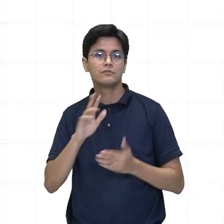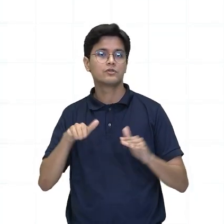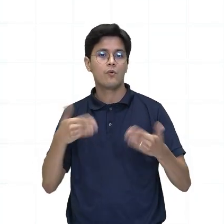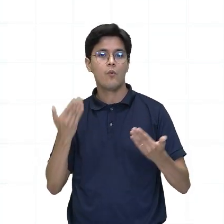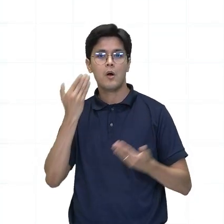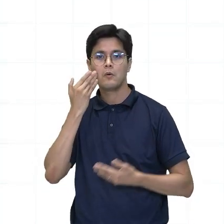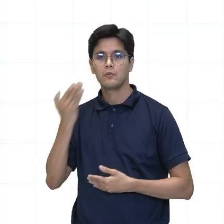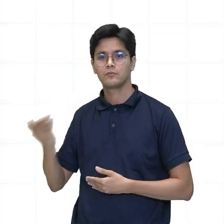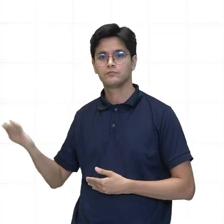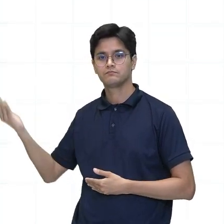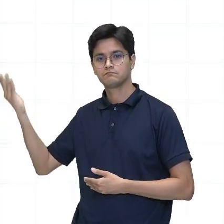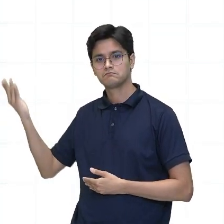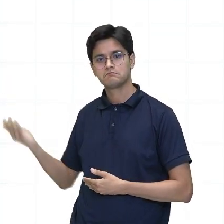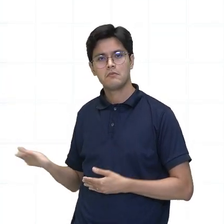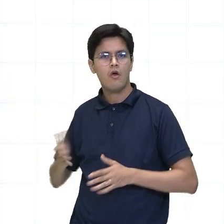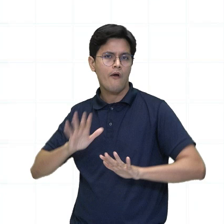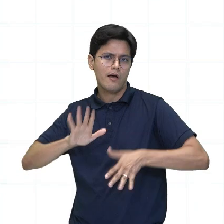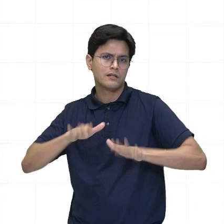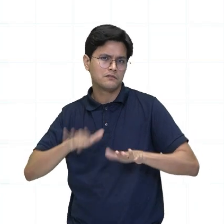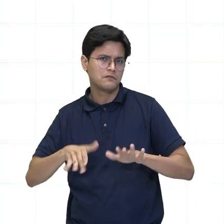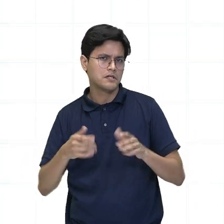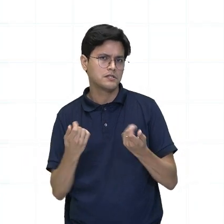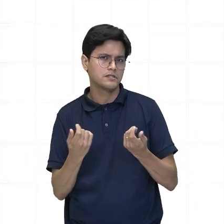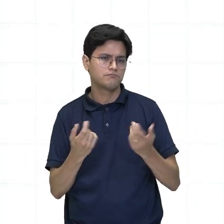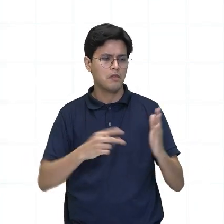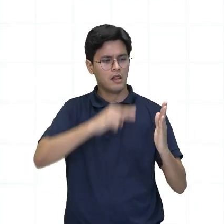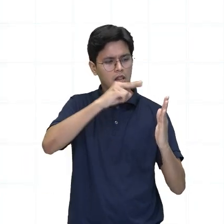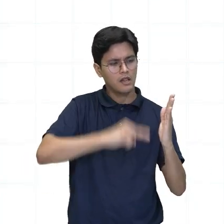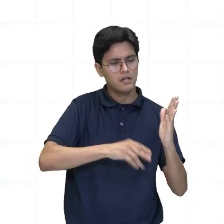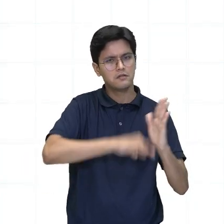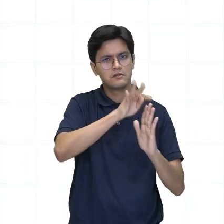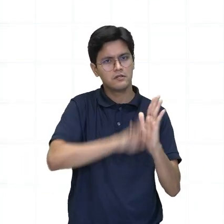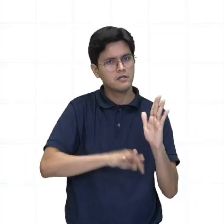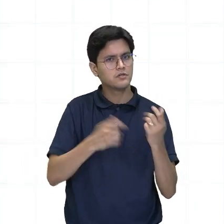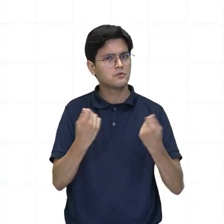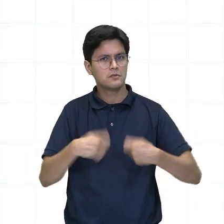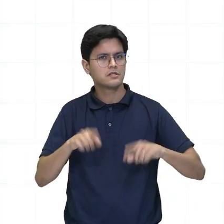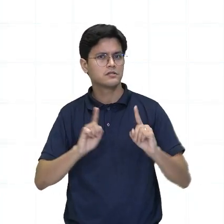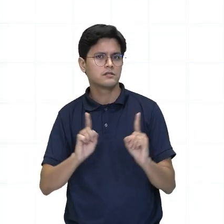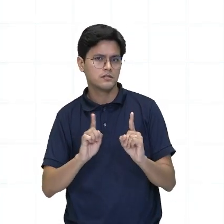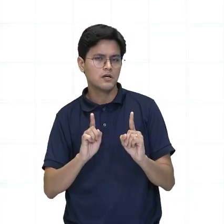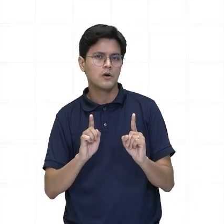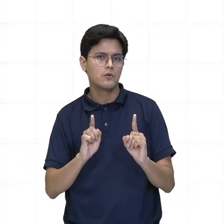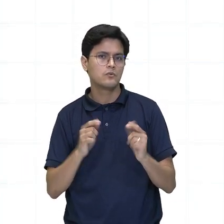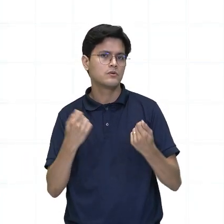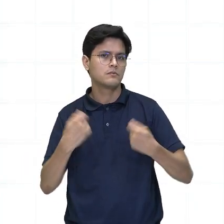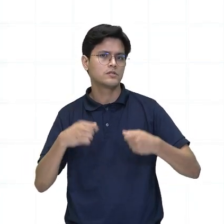preciso ler o texto, é só trazer para a leitura o